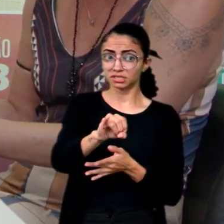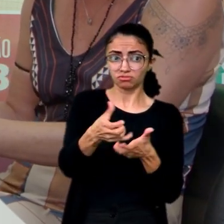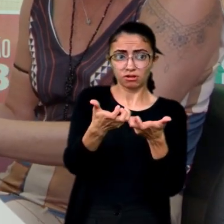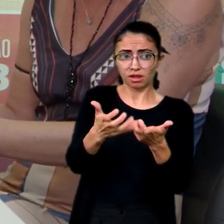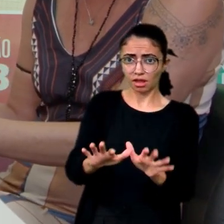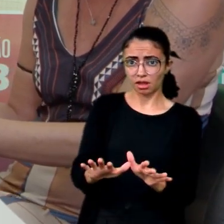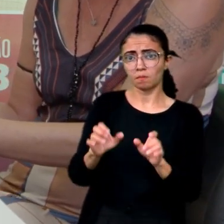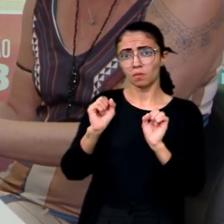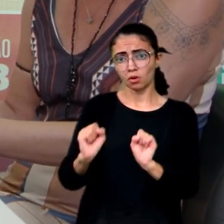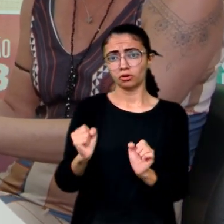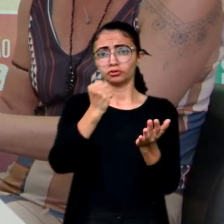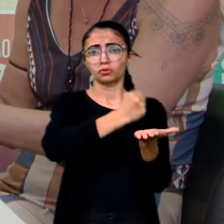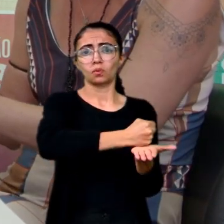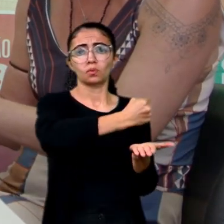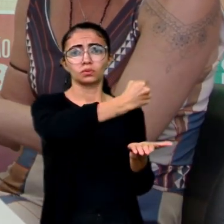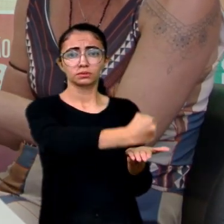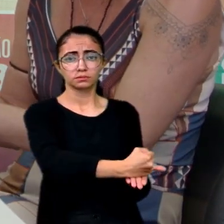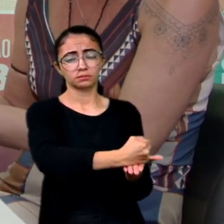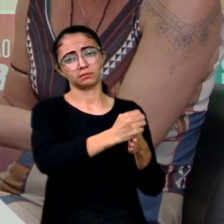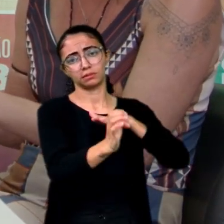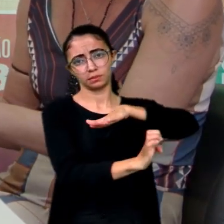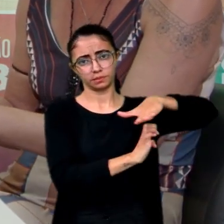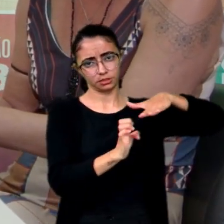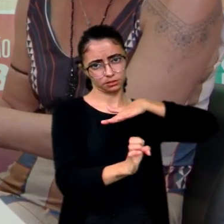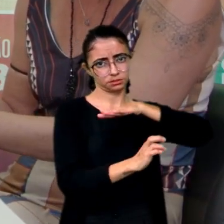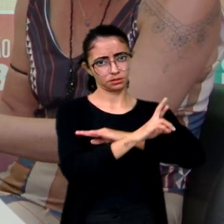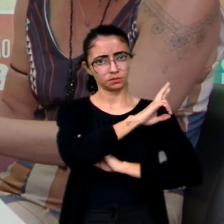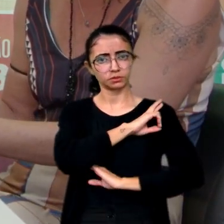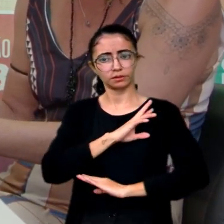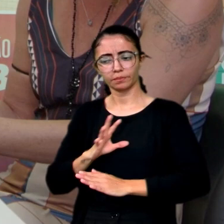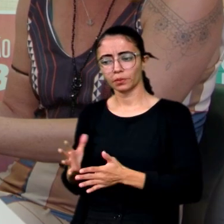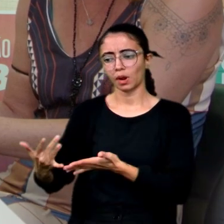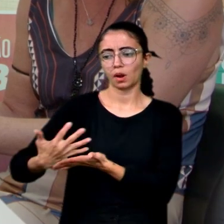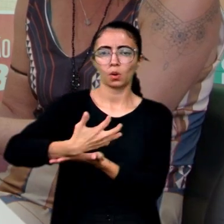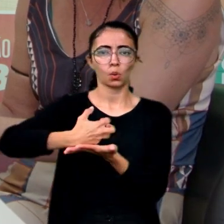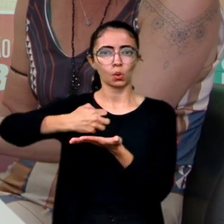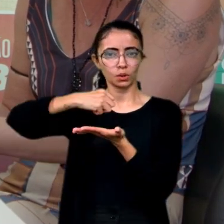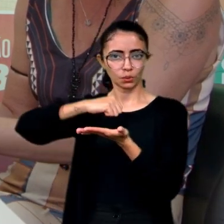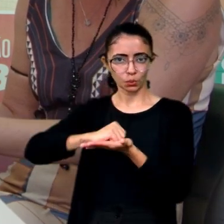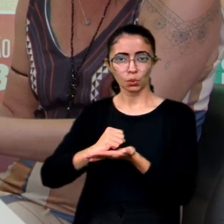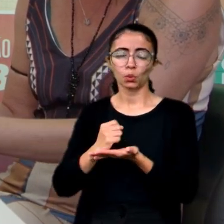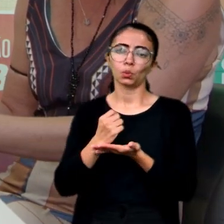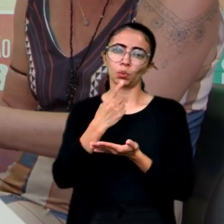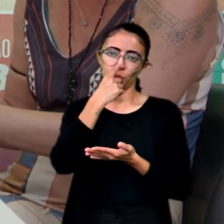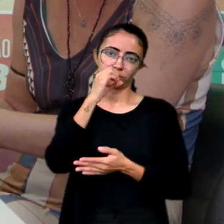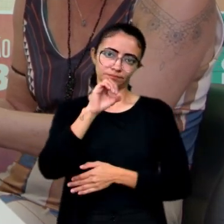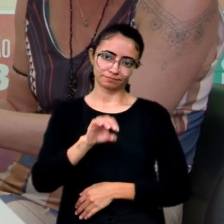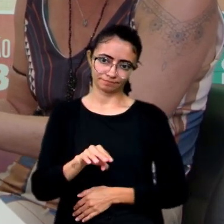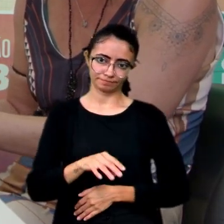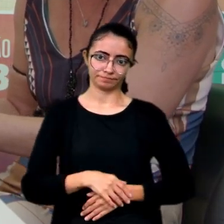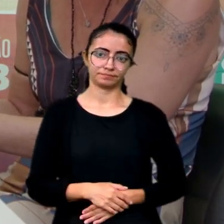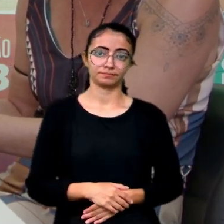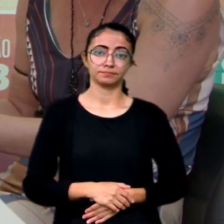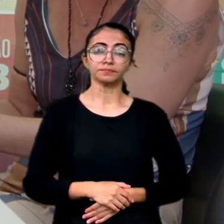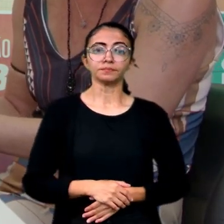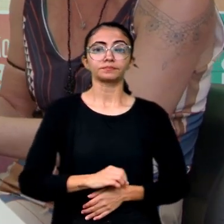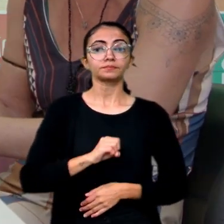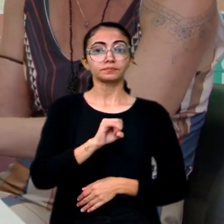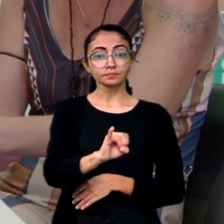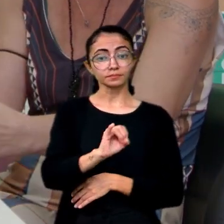elimina o orgânico para deixar de enviar o orgânico residencial para o aterro sanitário, a gente está deixando de